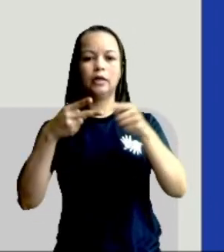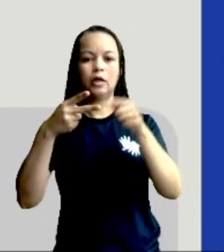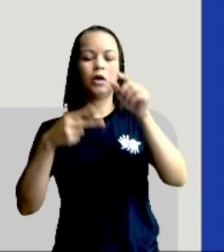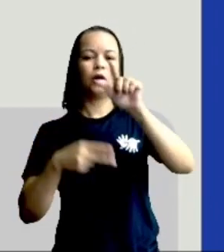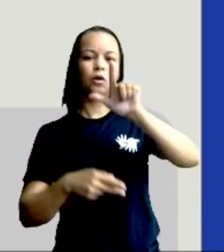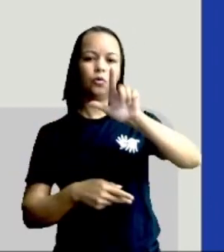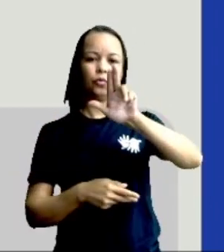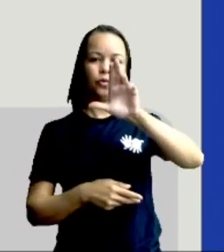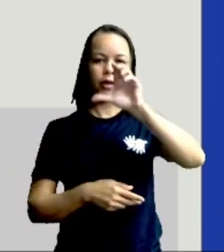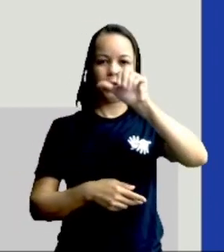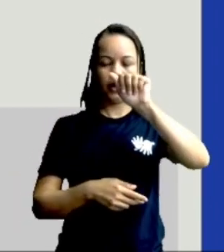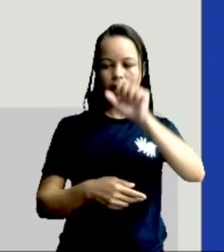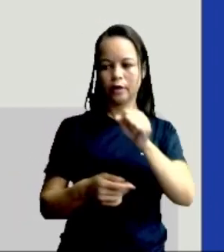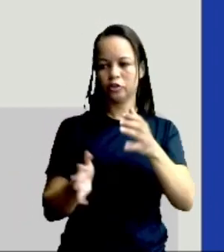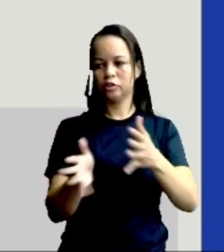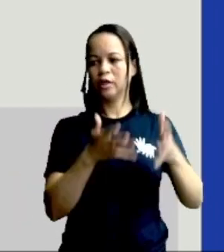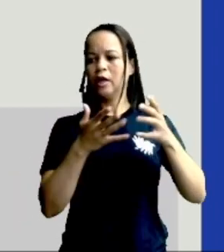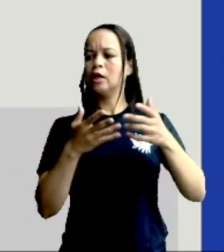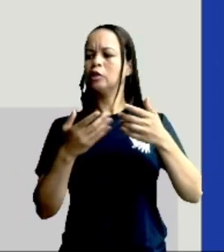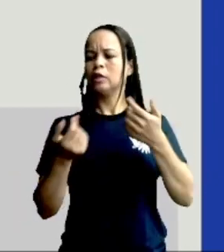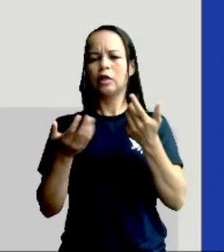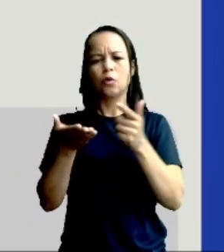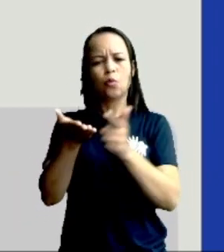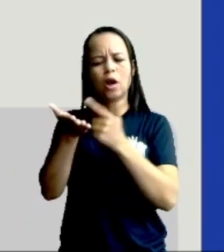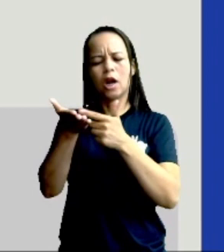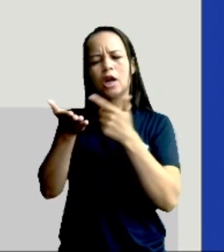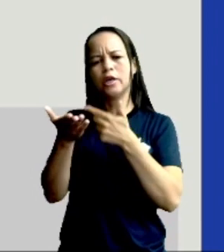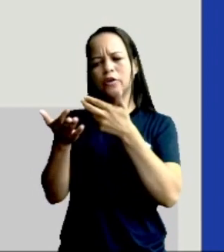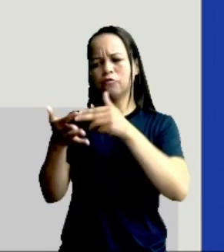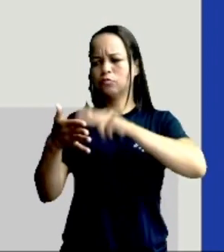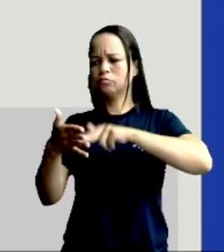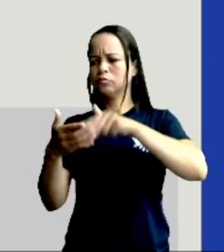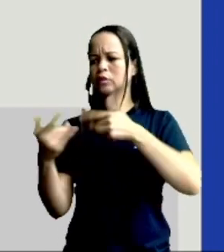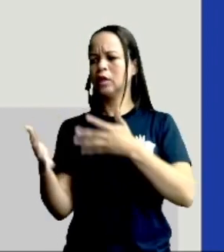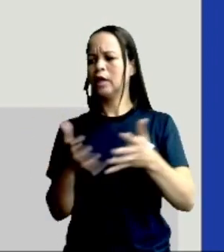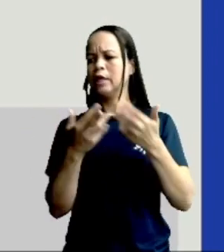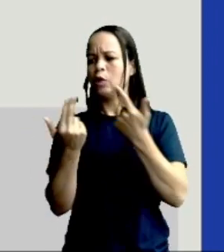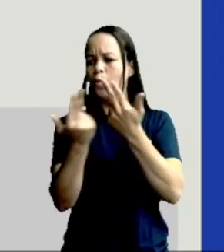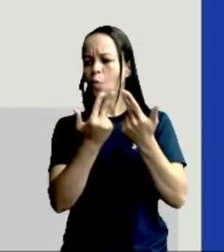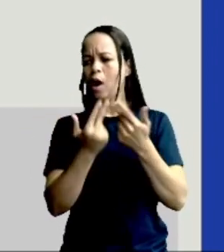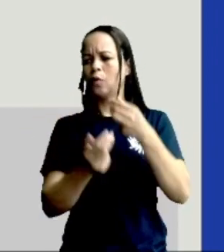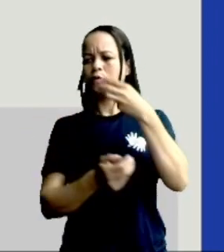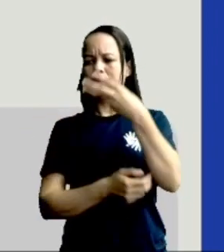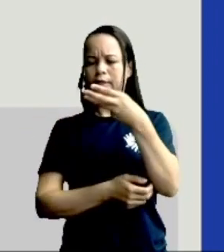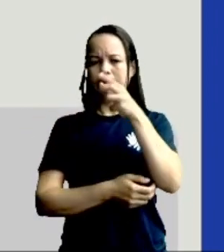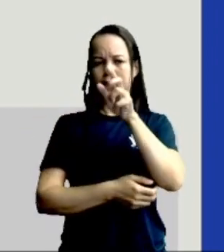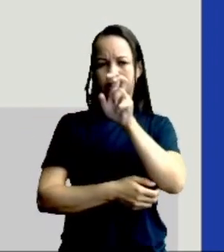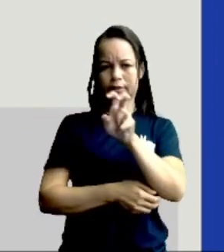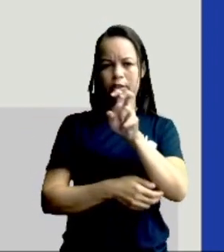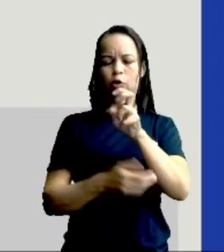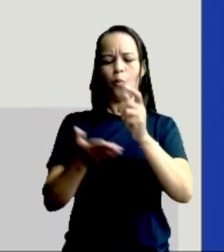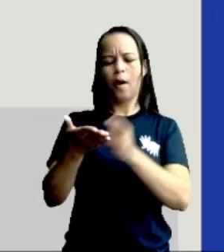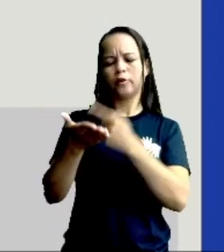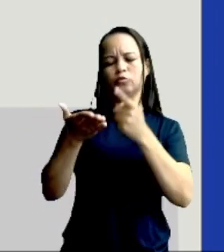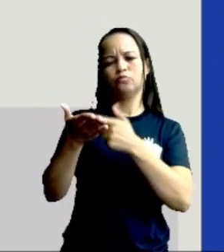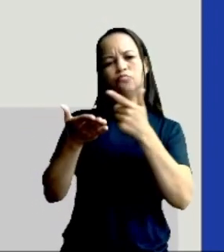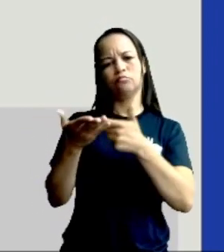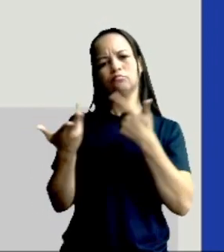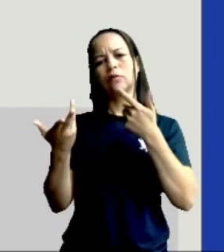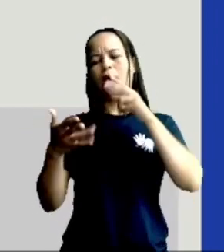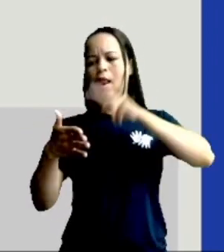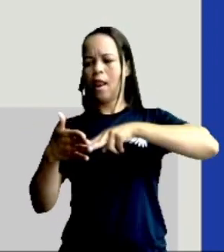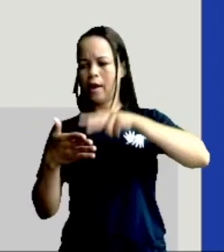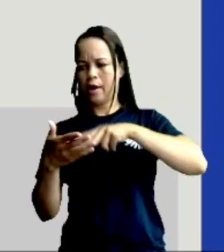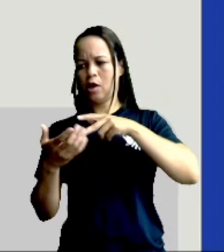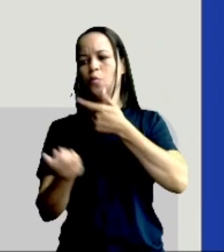páginas no primeiro dia e Lucas leu esta mesma quantidade de páginas no segundo dia. Quantas páginas João e Lucas leram em